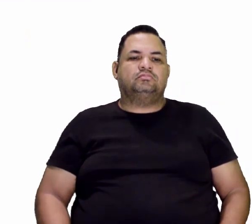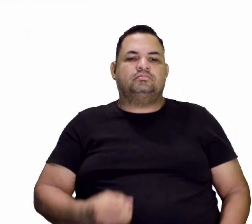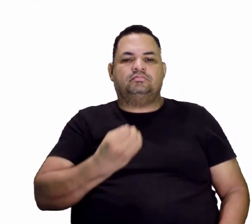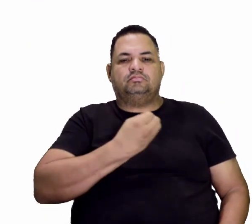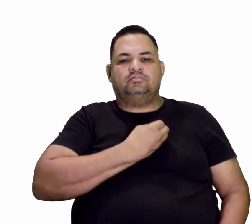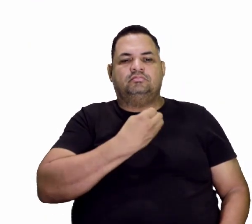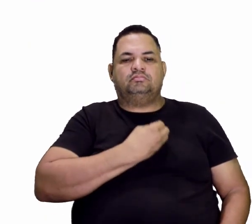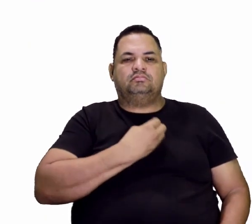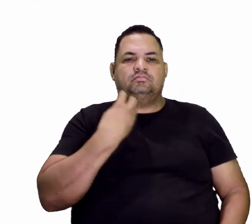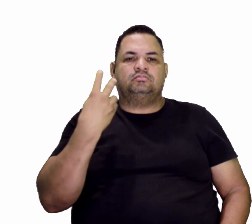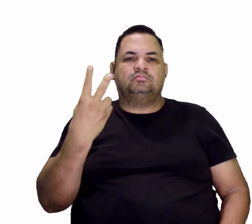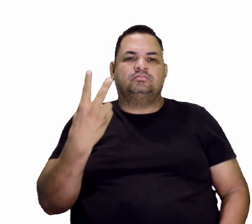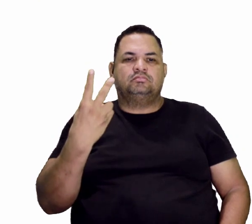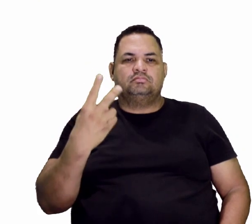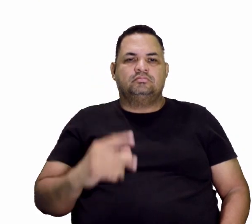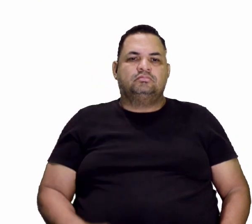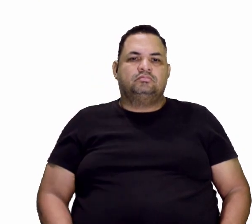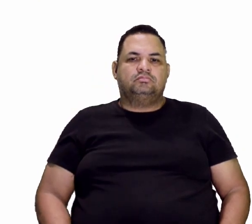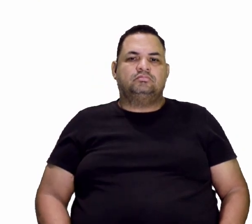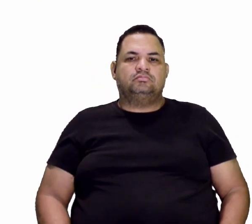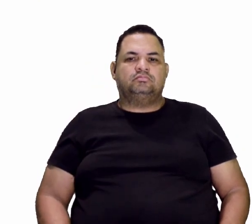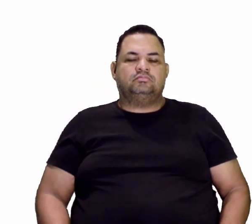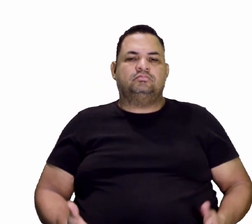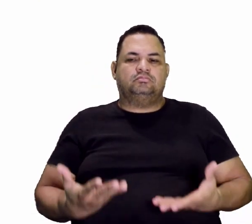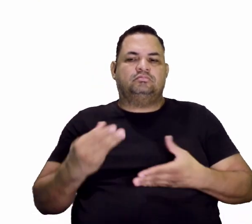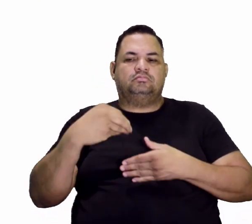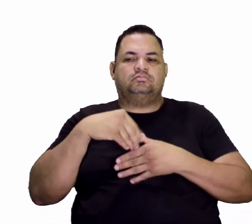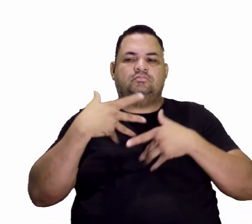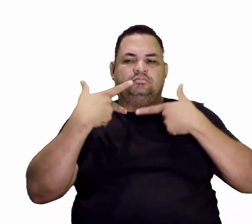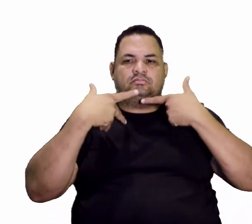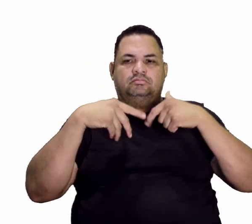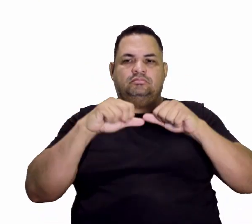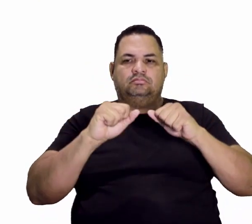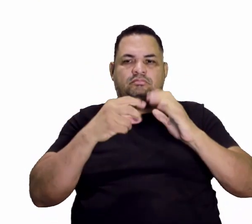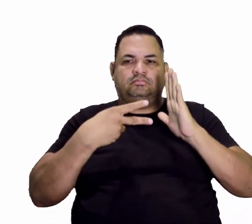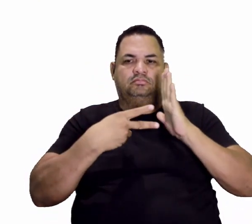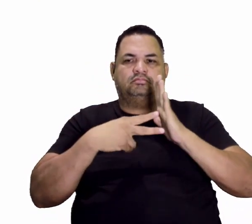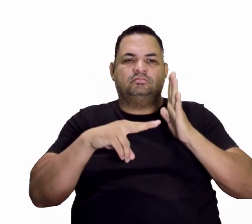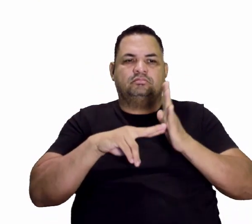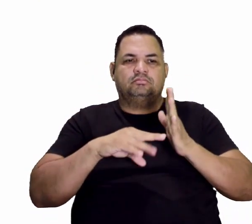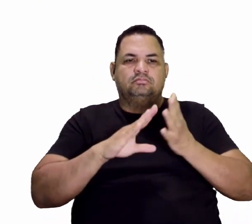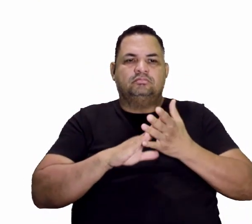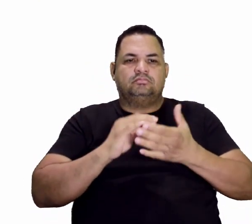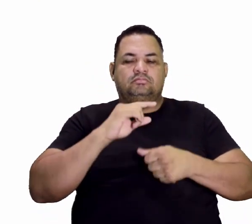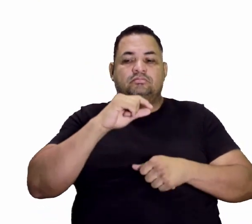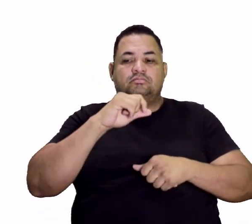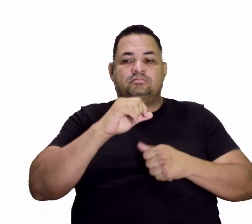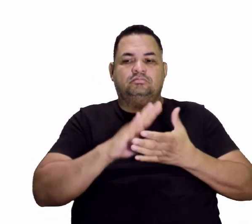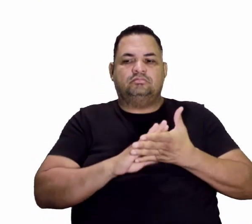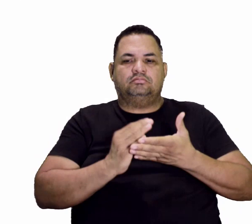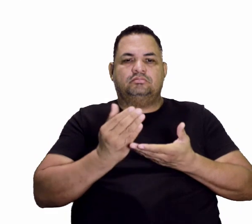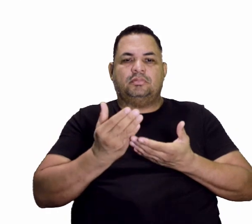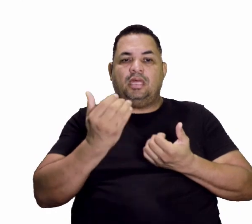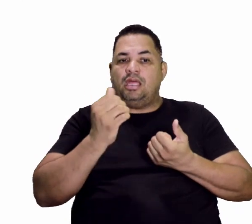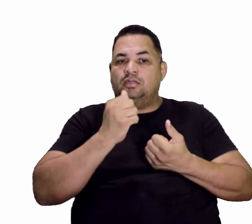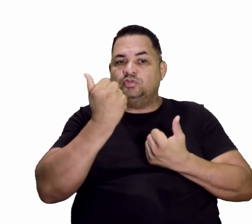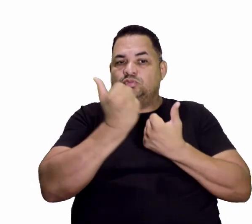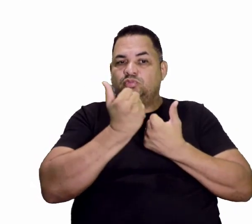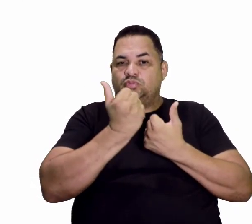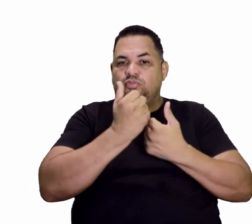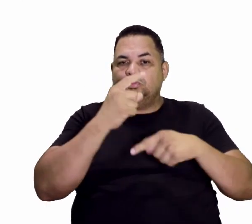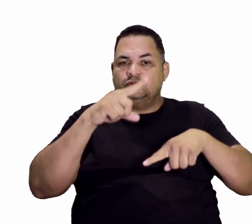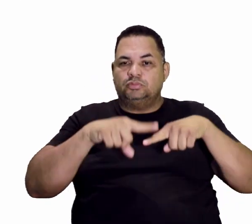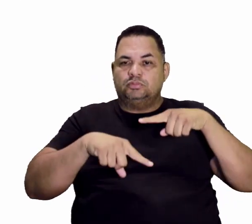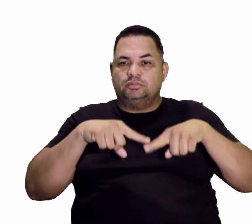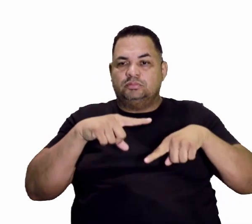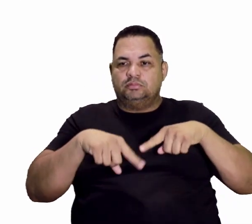Próxima, questão 2. No âmbito da linguagem, o signo está no lugar do objeto. E se o